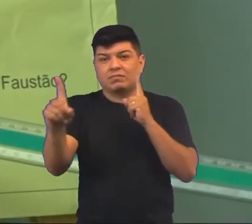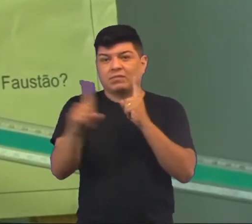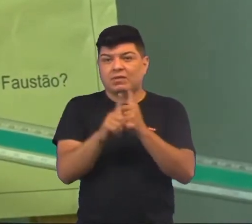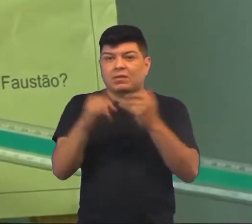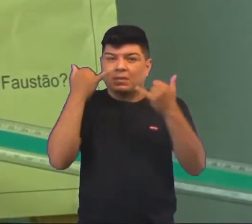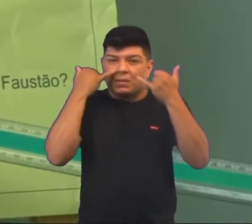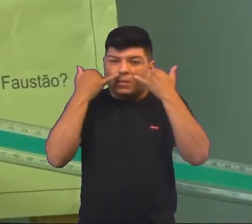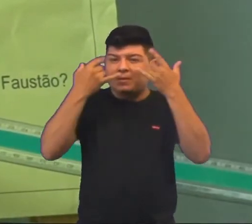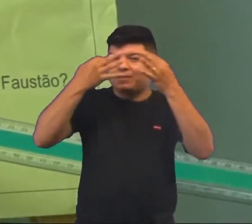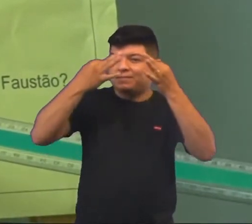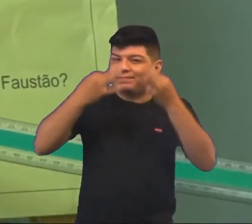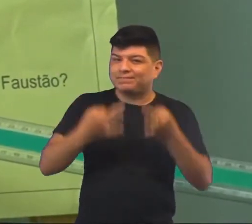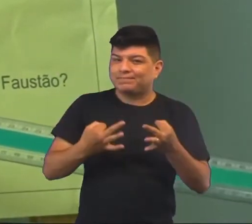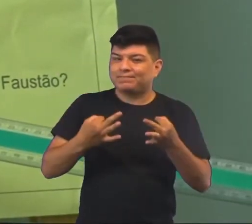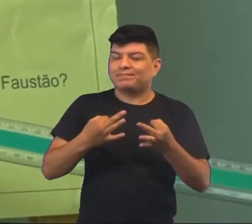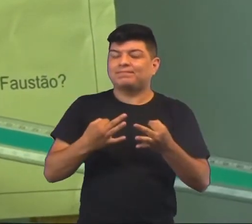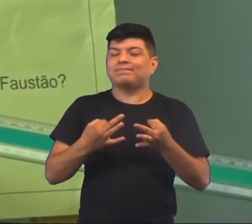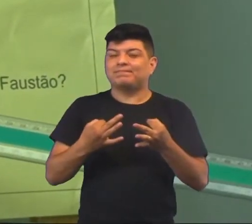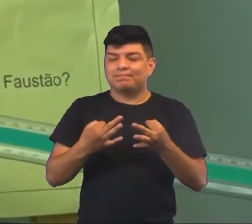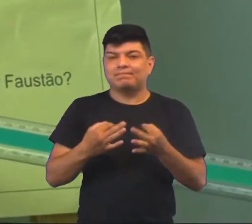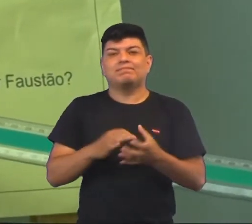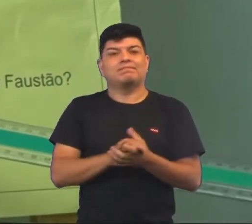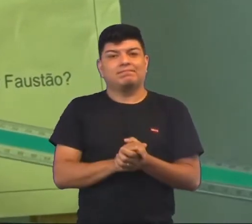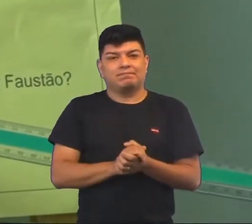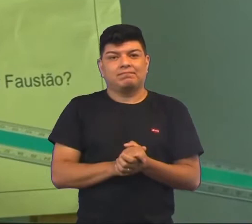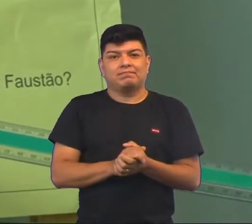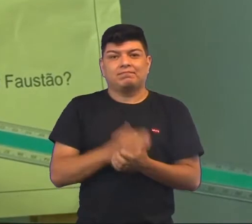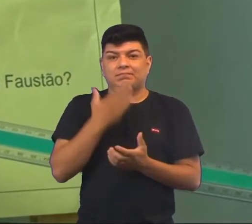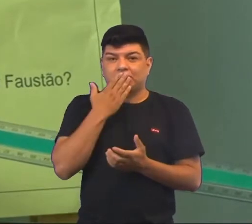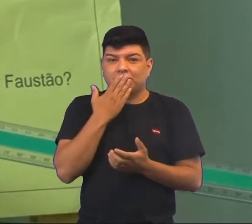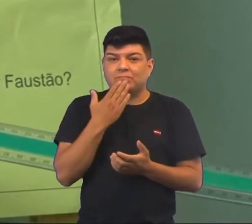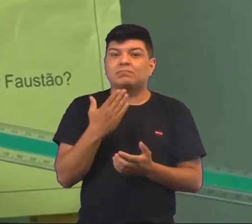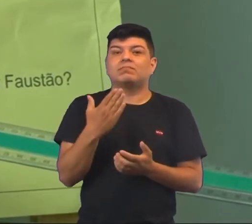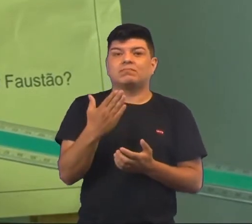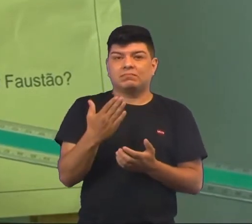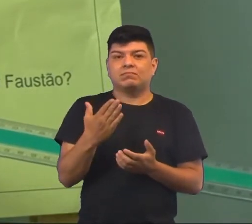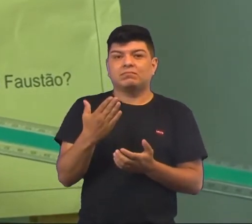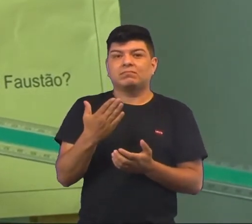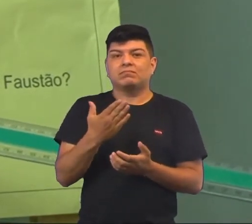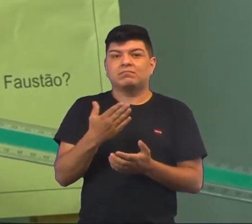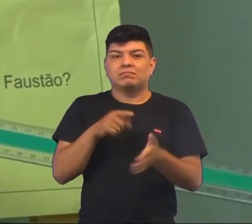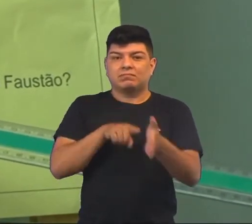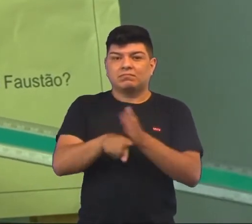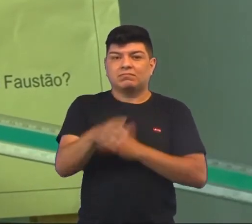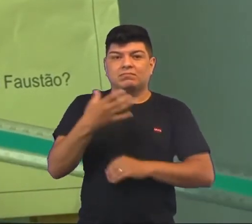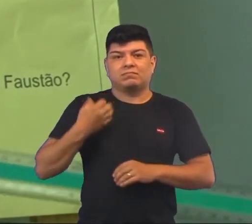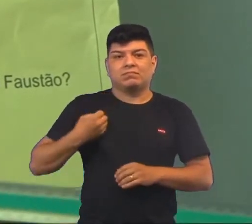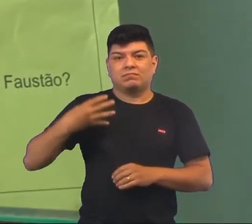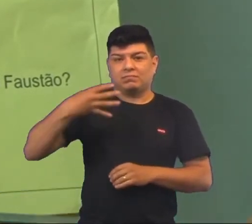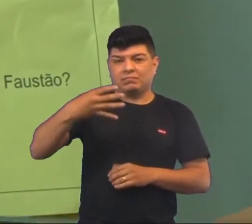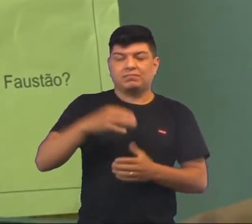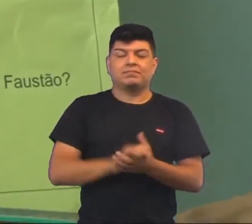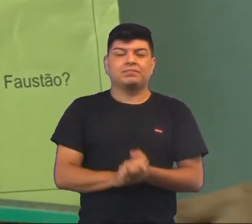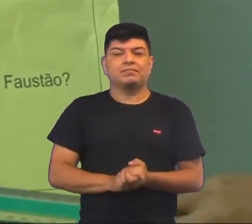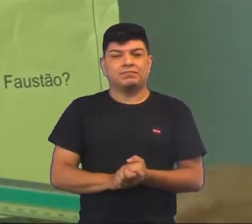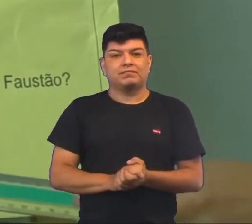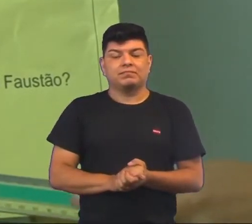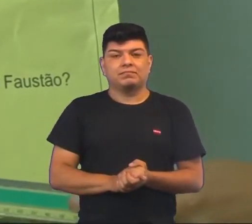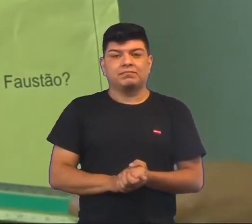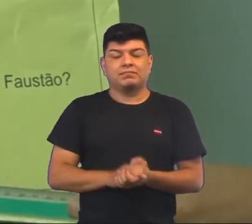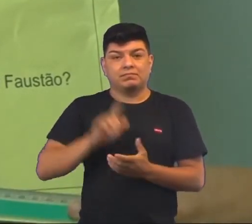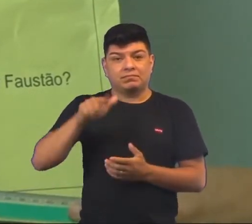a informação da maneira correta, tá? Que está sendo solicitada aqui, no caso, na questão 4, ok? Vamos para a próxima